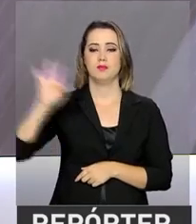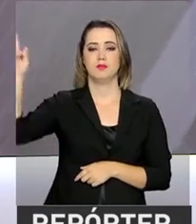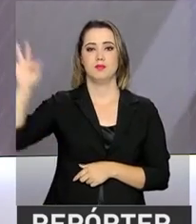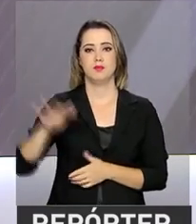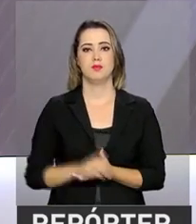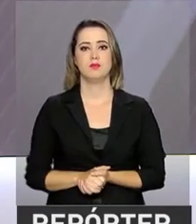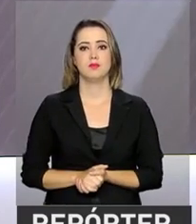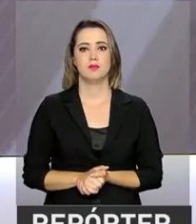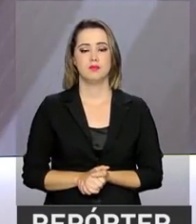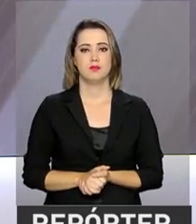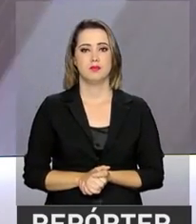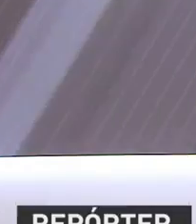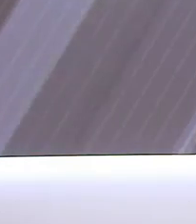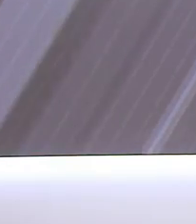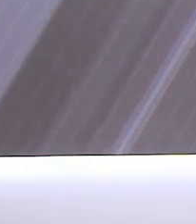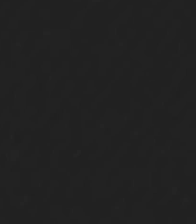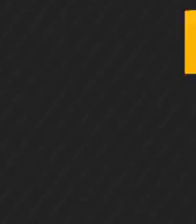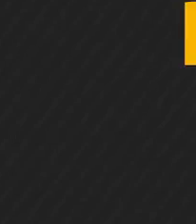do governo federal